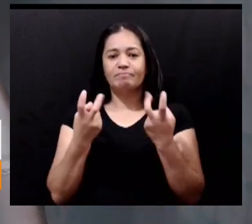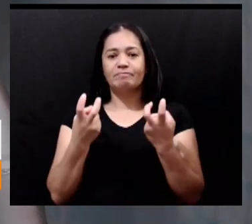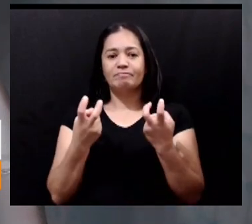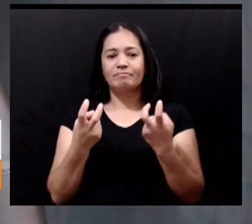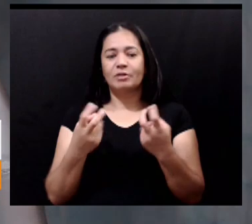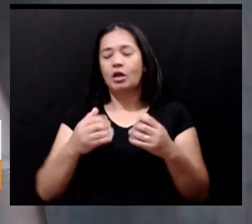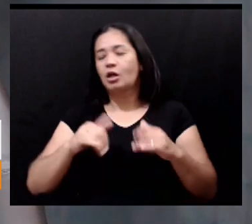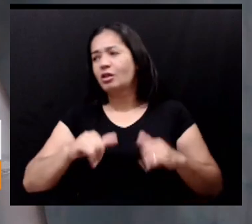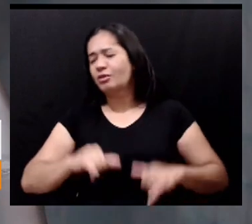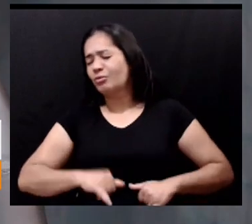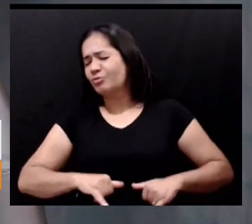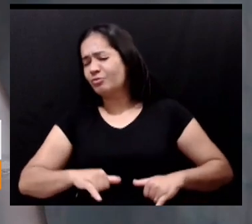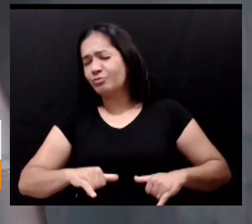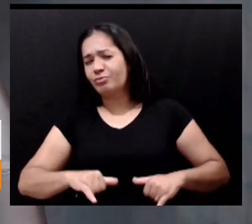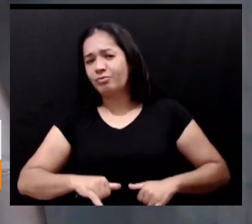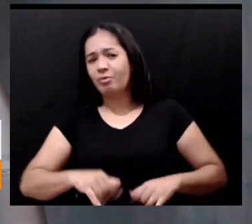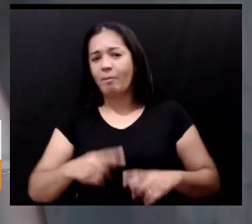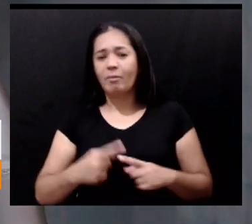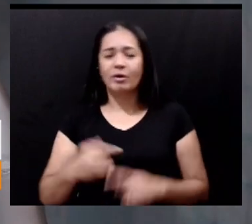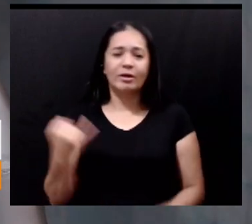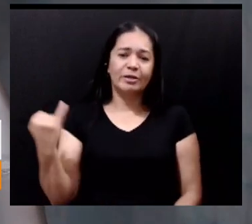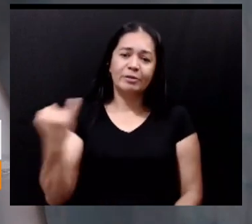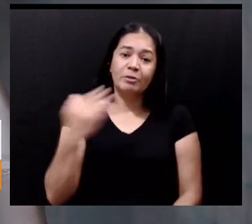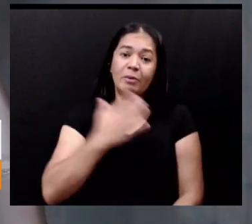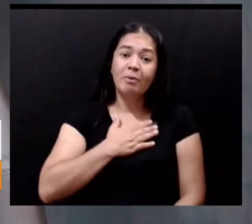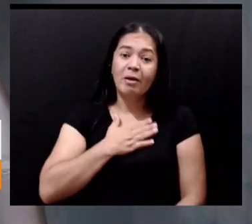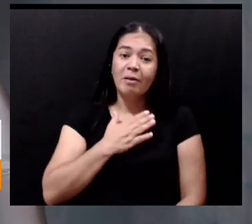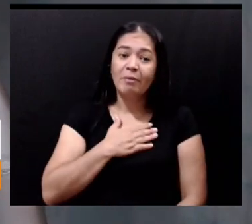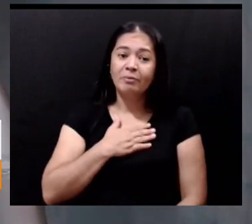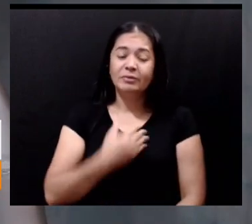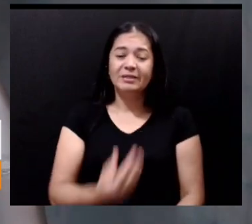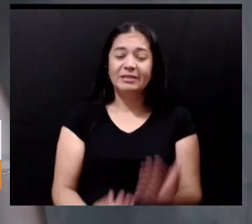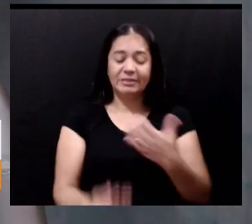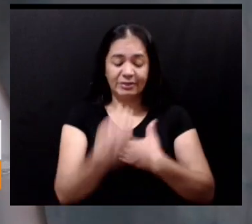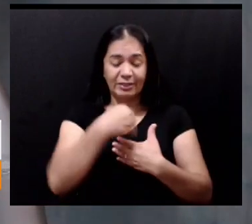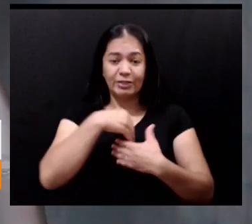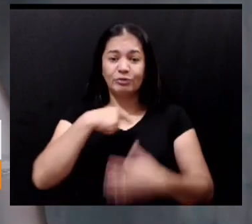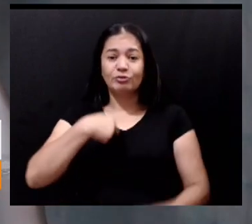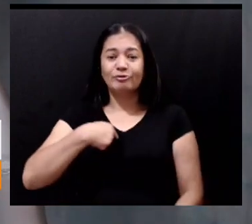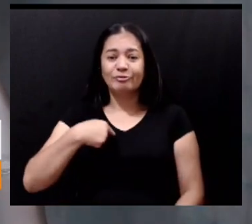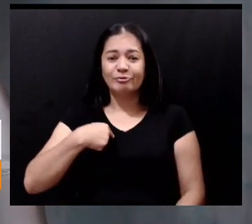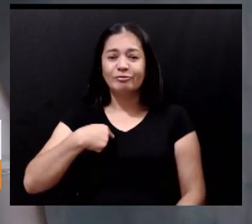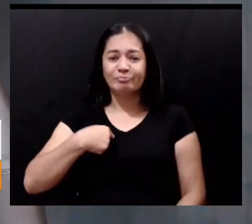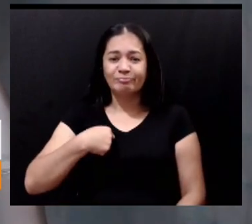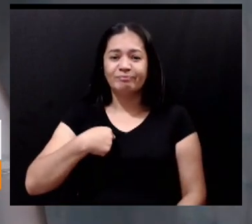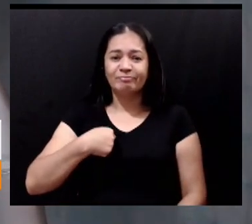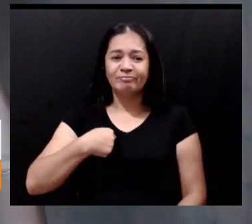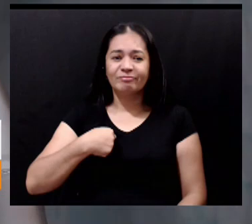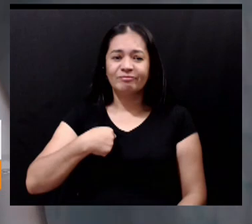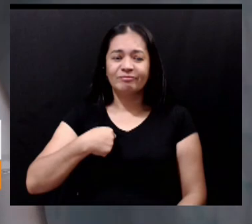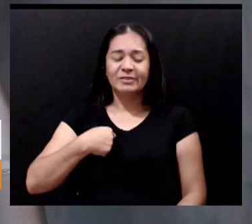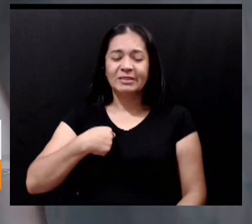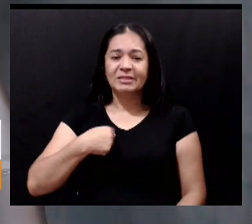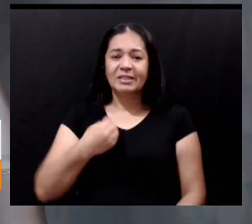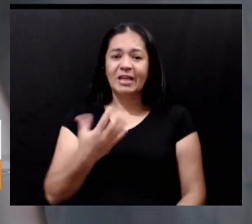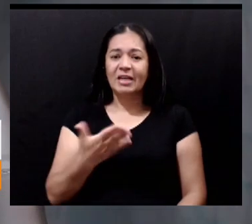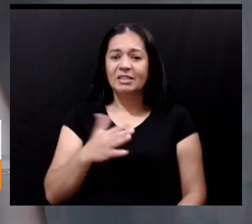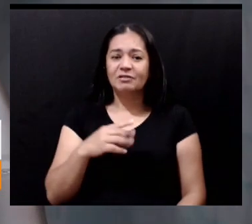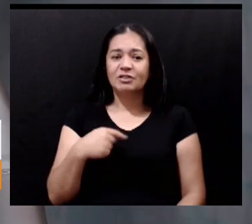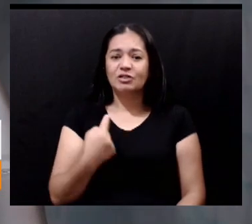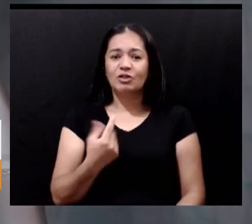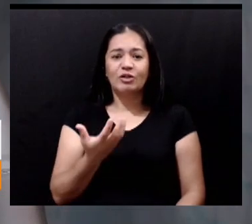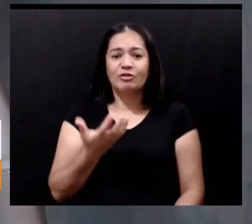tinha uma importância para mim. Tem um lugar aqui dentro de mim que isso ocupa e que muitas vezes a gente não quer que deixe de